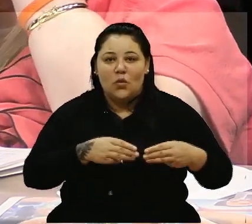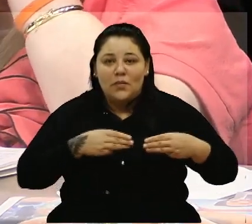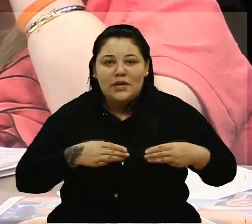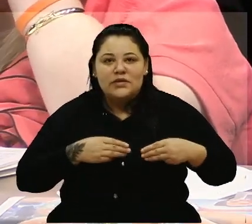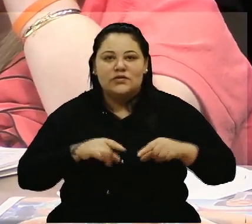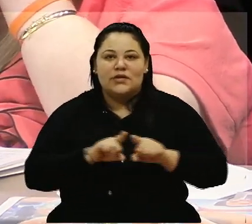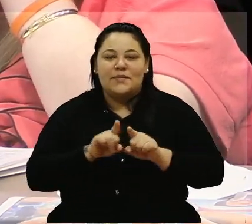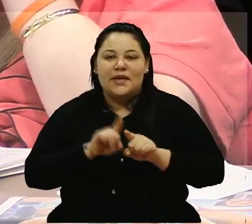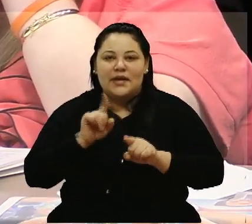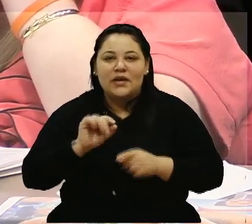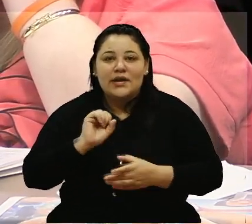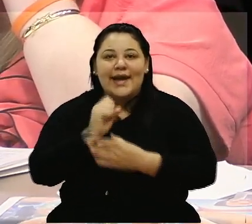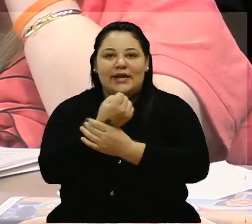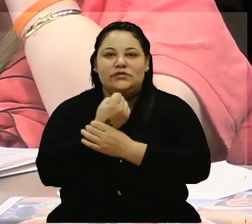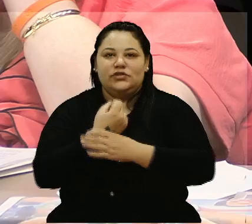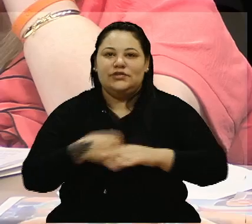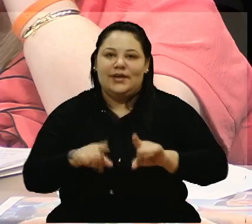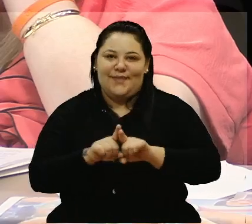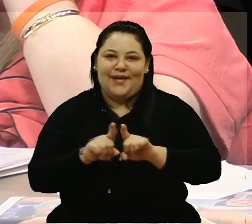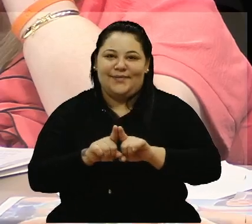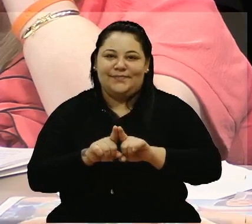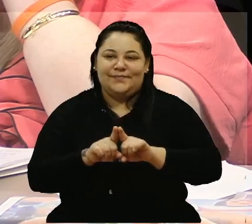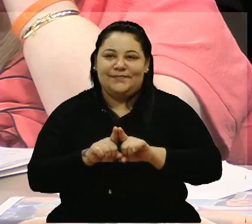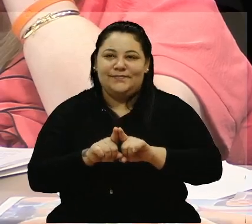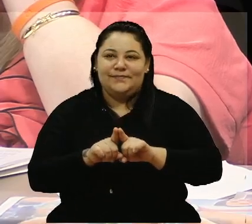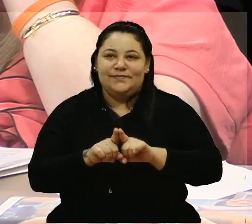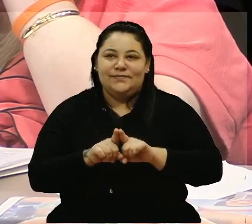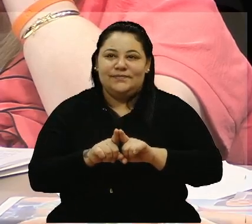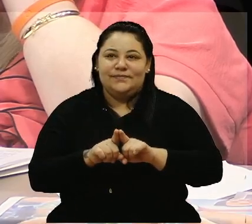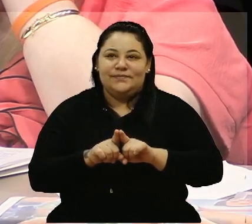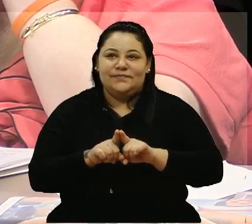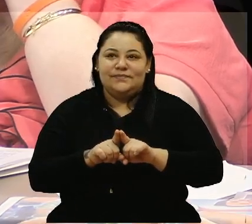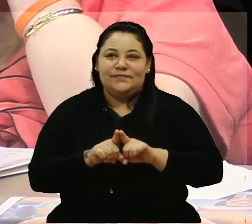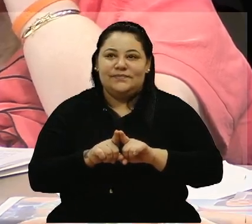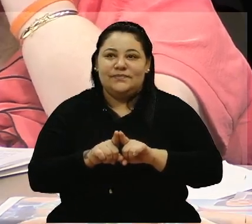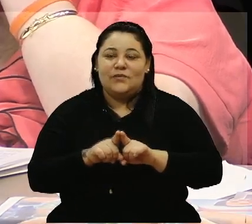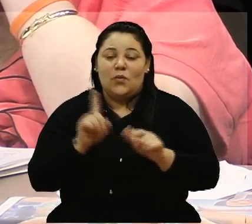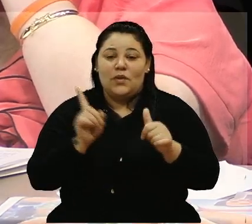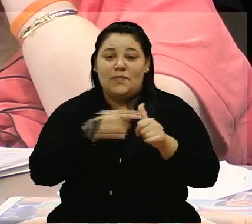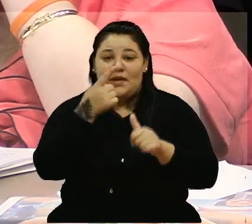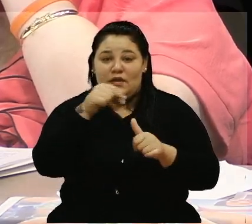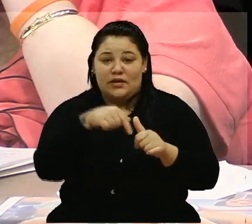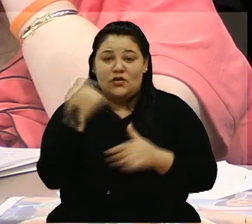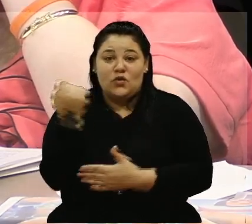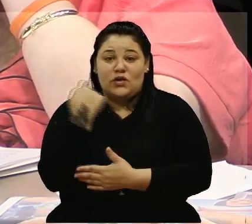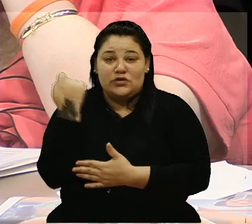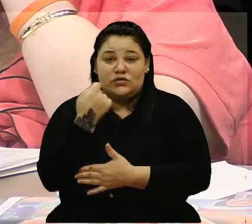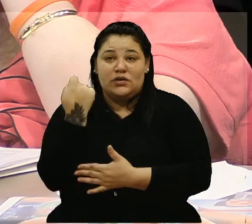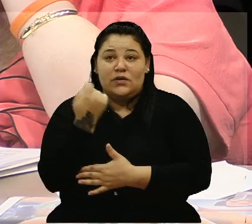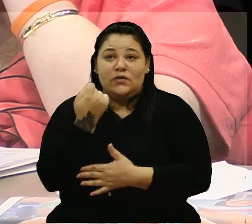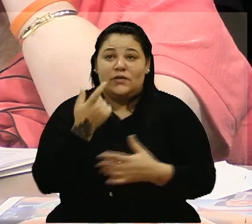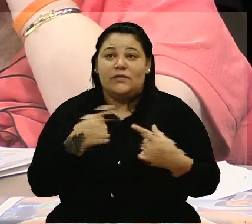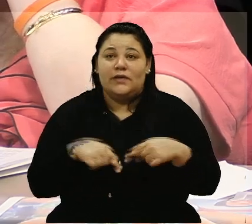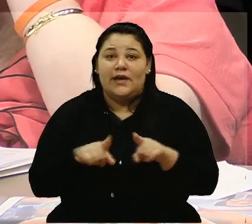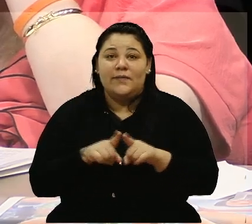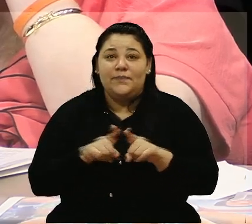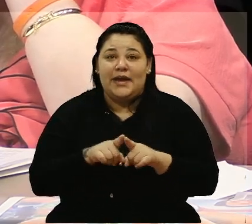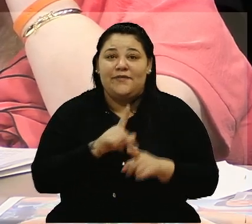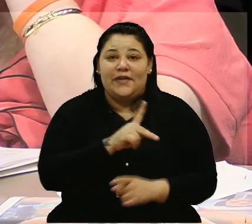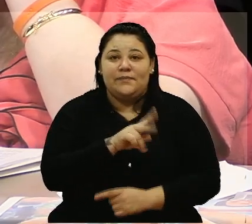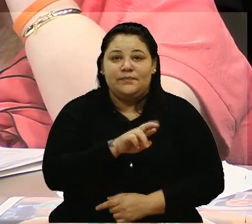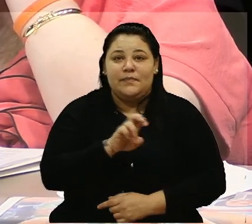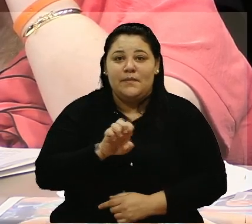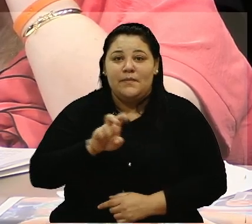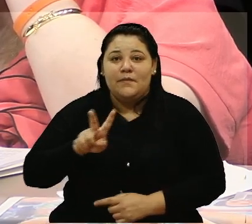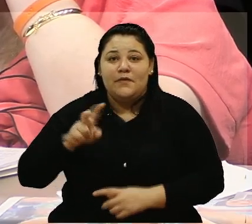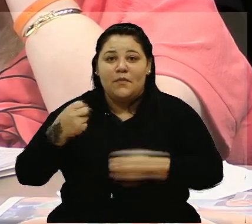e garantimos um Previmóvel. O que é? Vai ser o primeiro no Rio Grande do Sul e o primeiro aqui na cidade de Caxias do Sul. É um